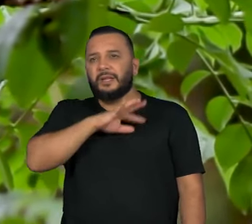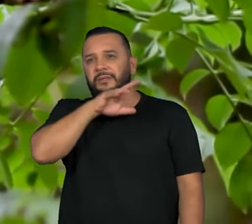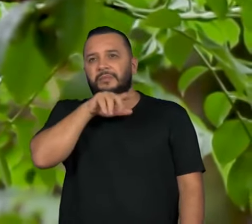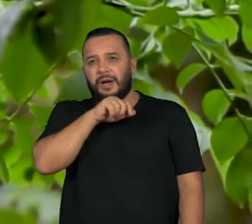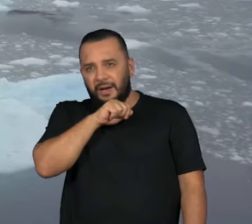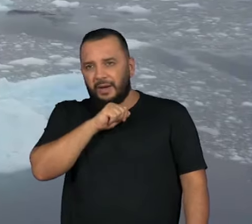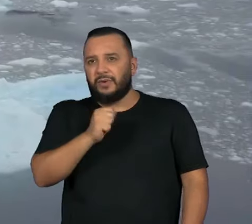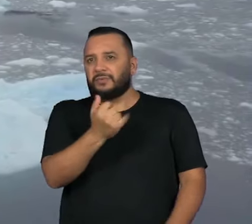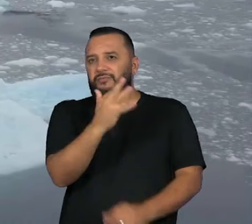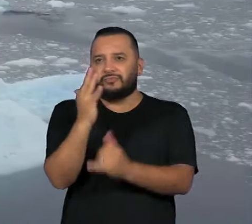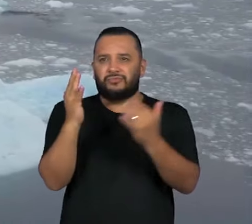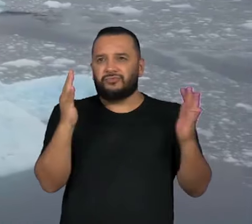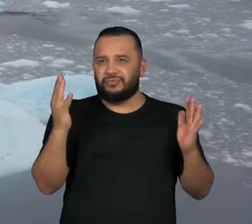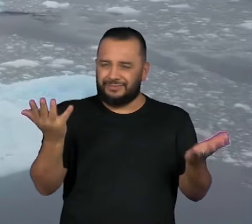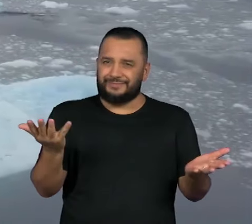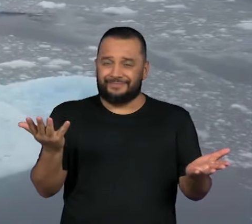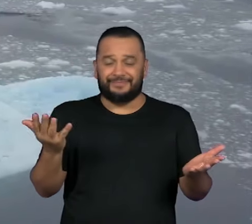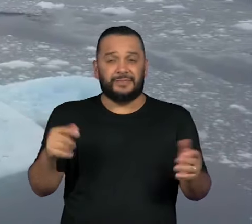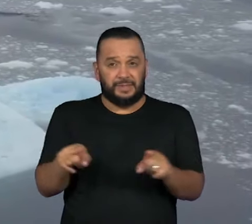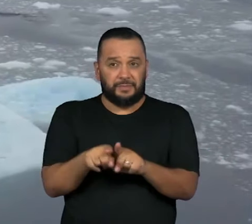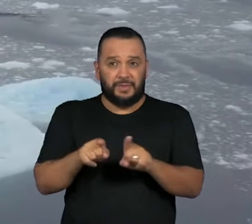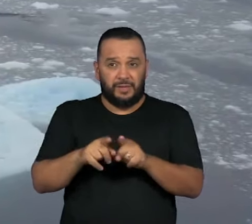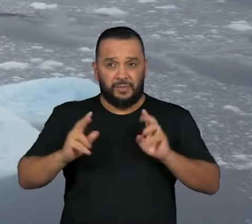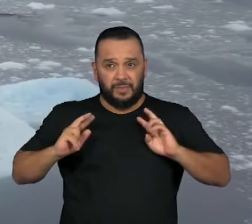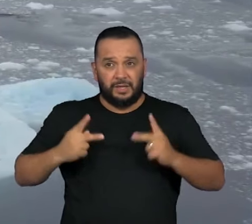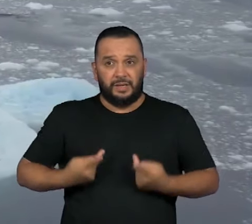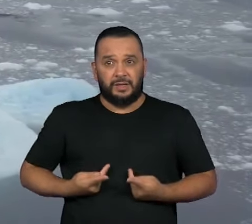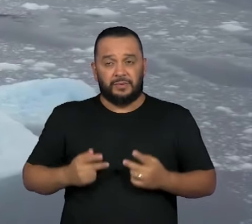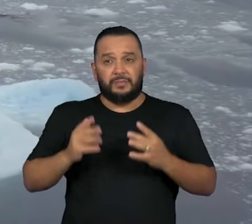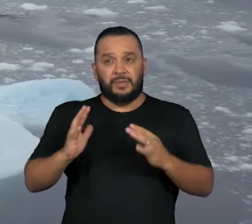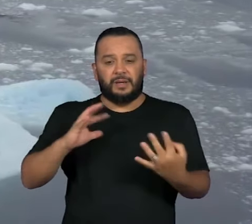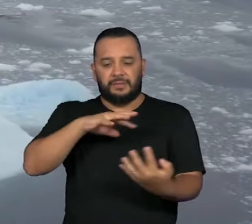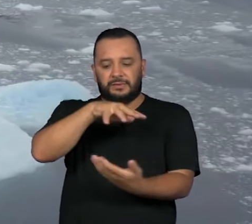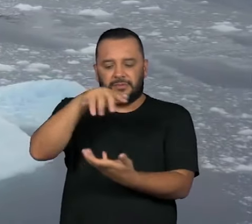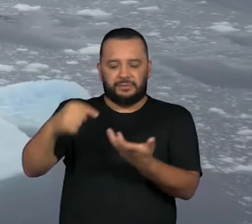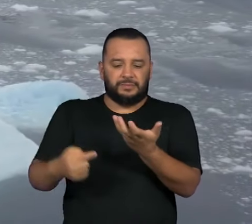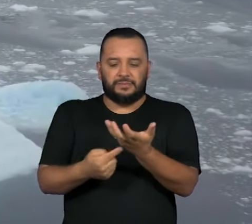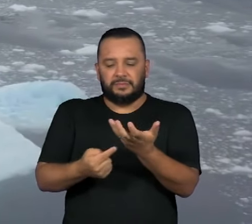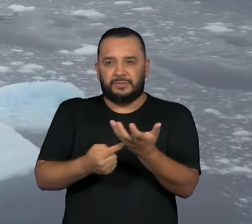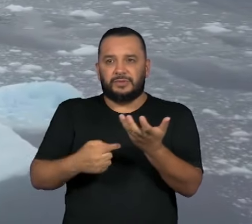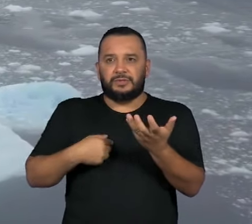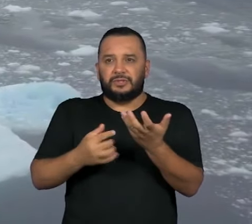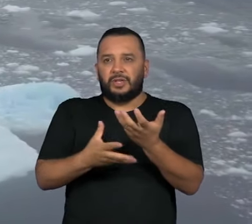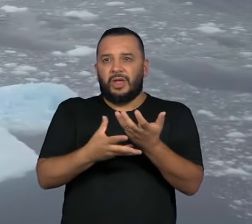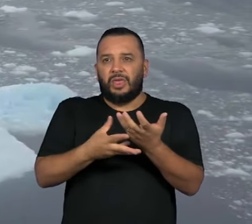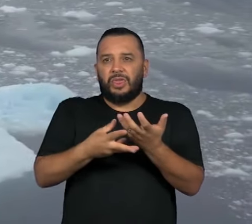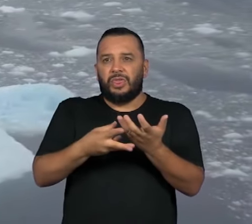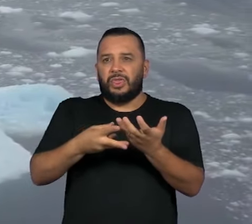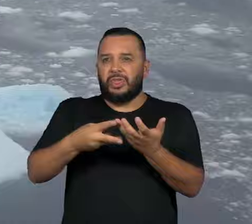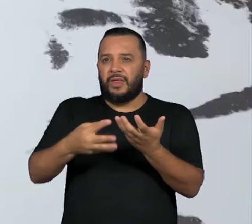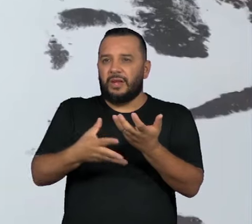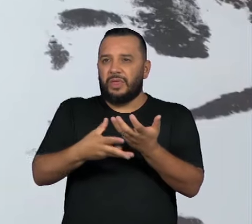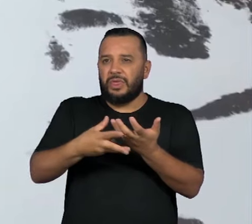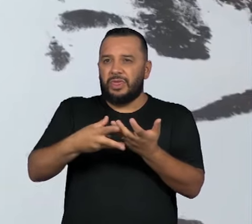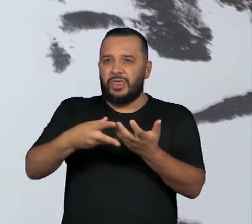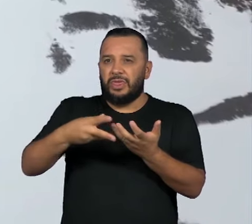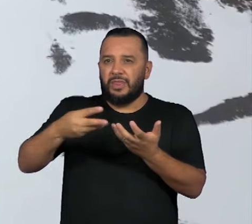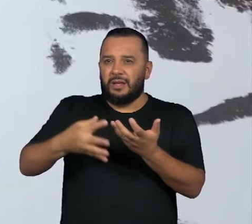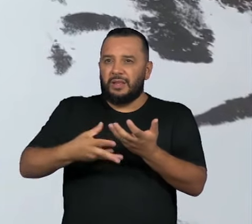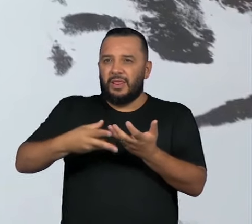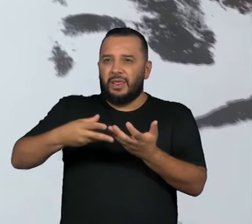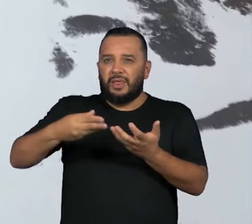a nossa. Mas o que acontece na Antártica, onde o gelo derrete mais e mais a cada ano por